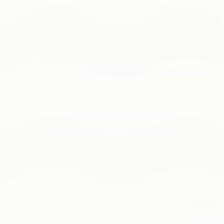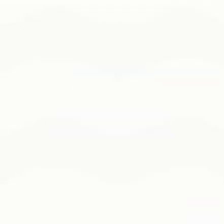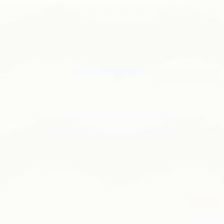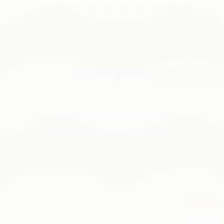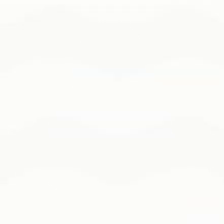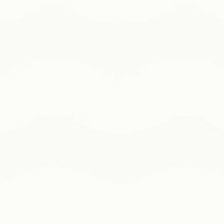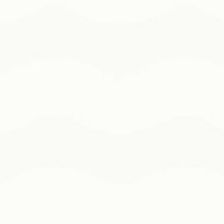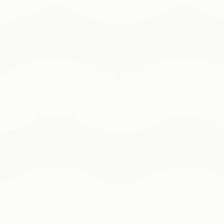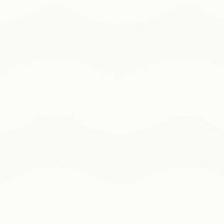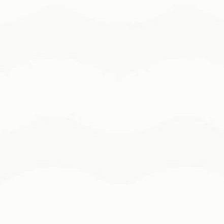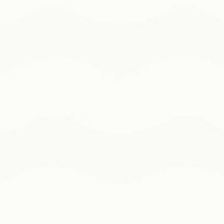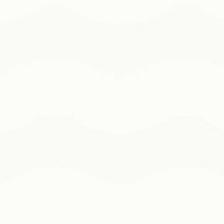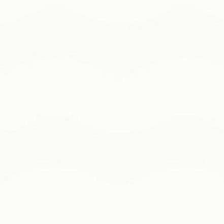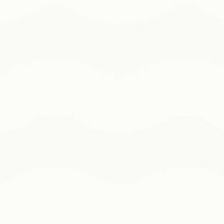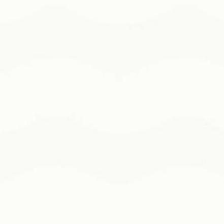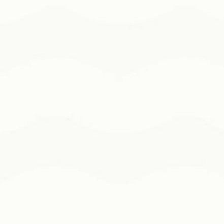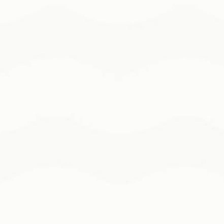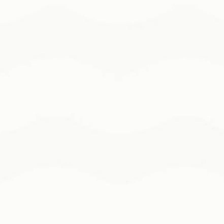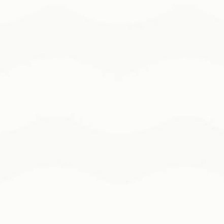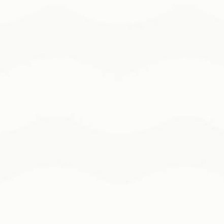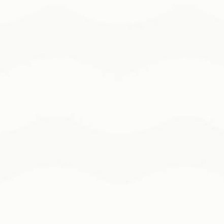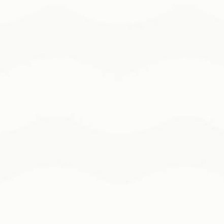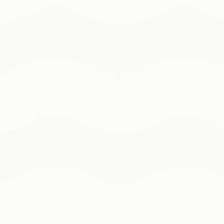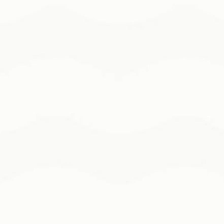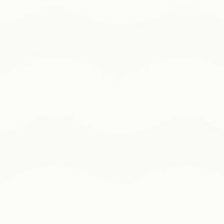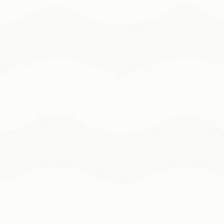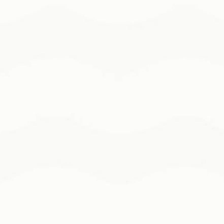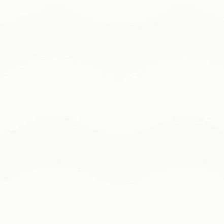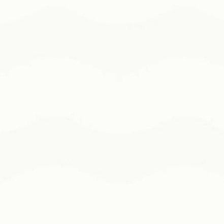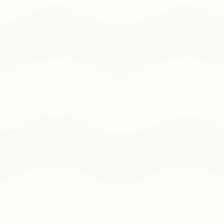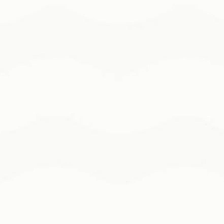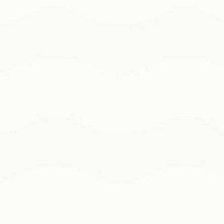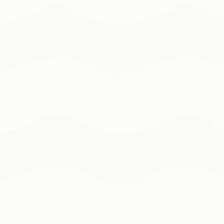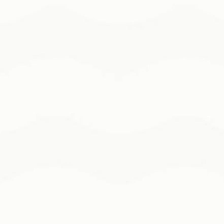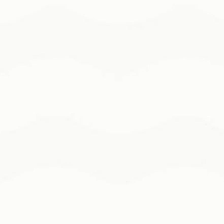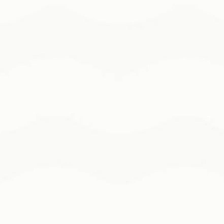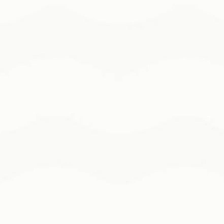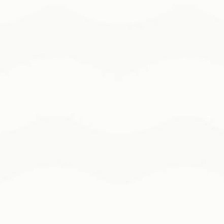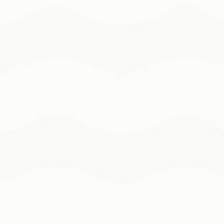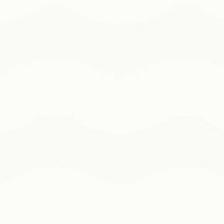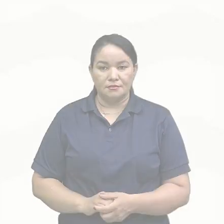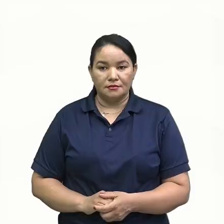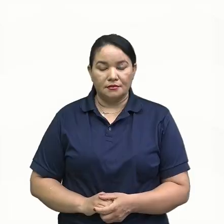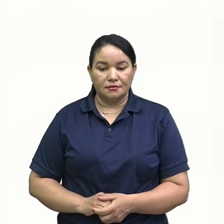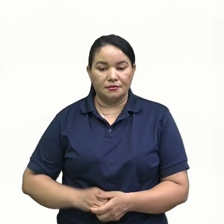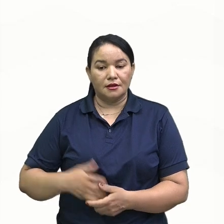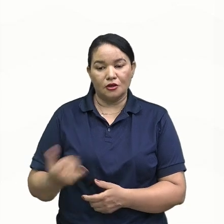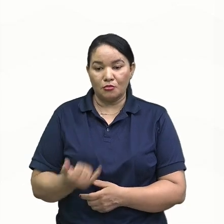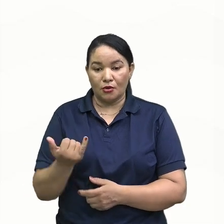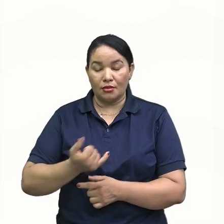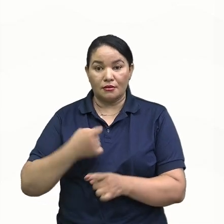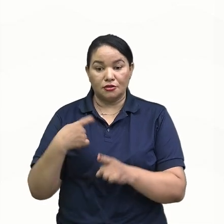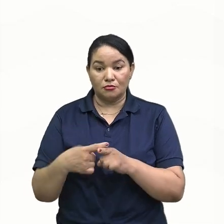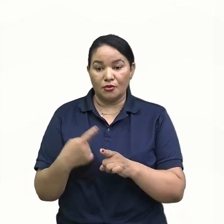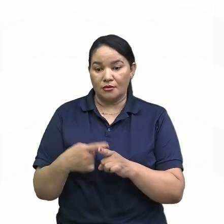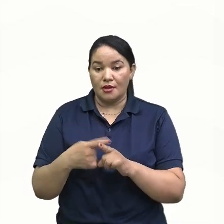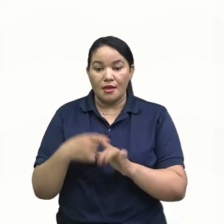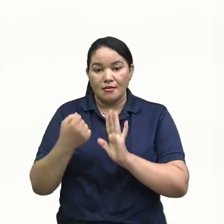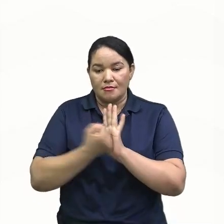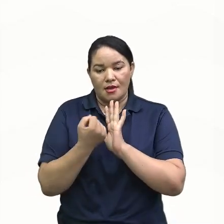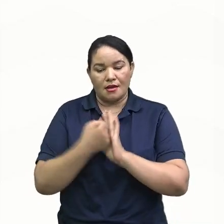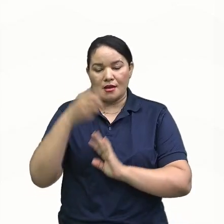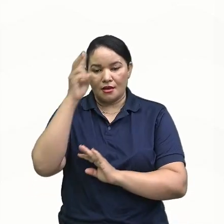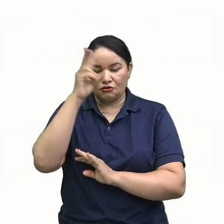importante pra caramba? Porque ele marca a questão de um povo. Ele traz aqui um significado. Quando